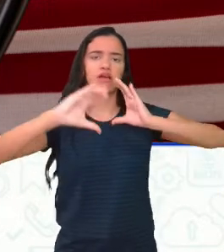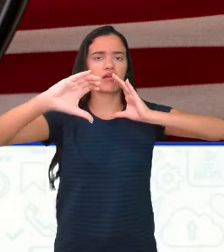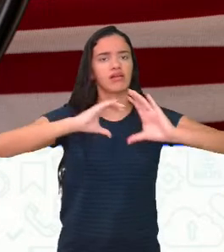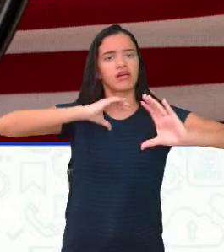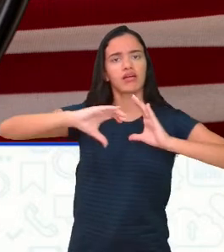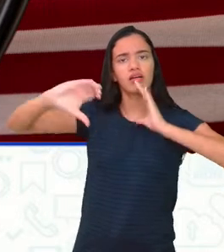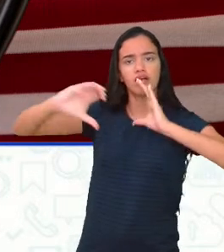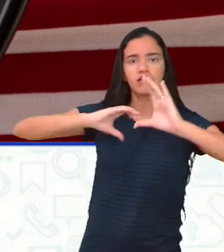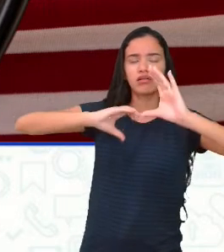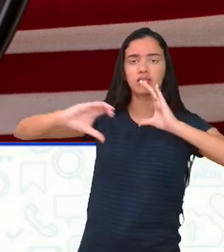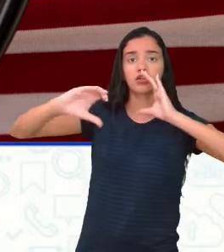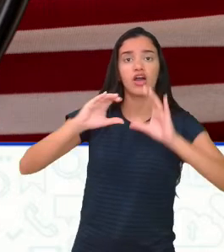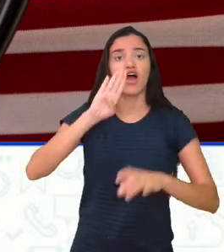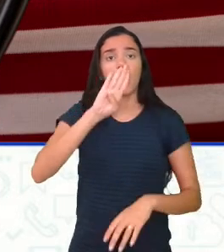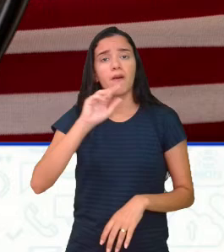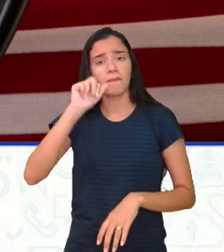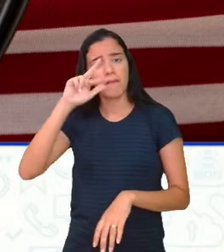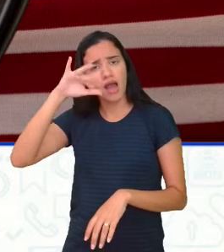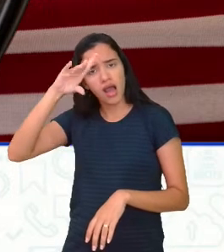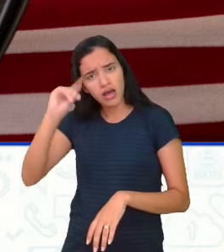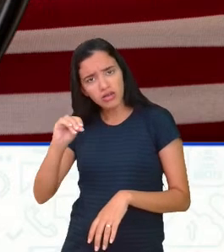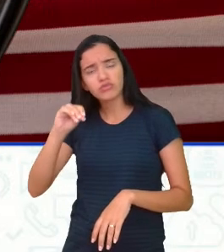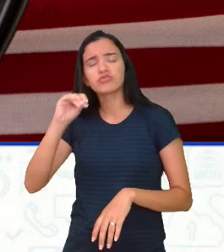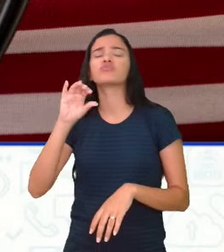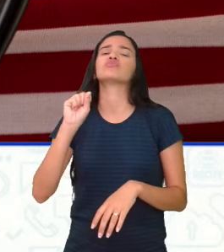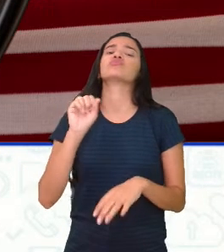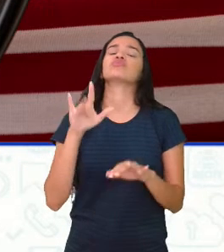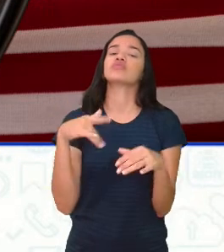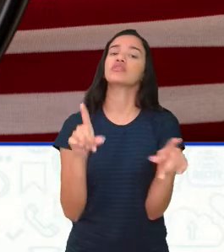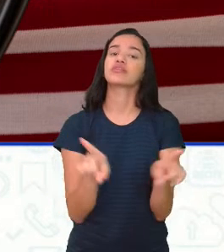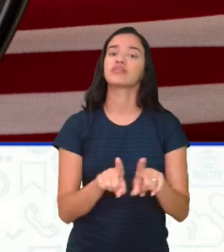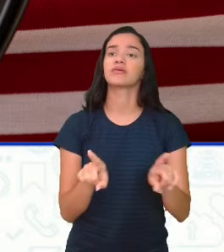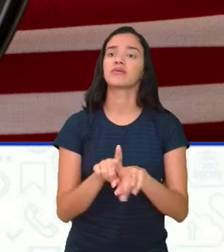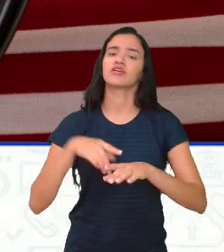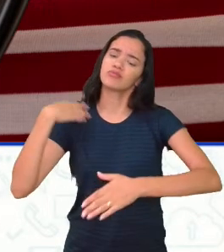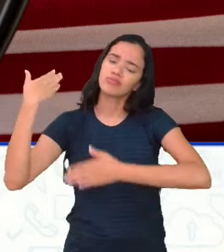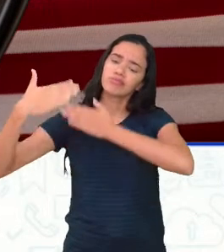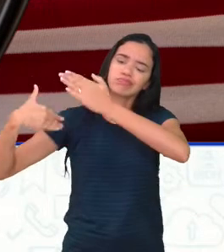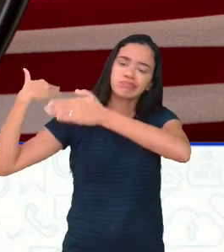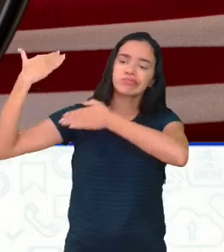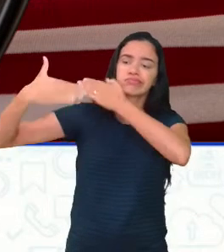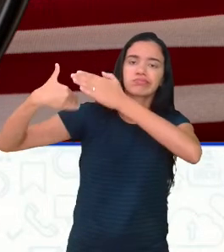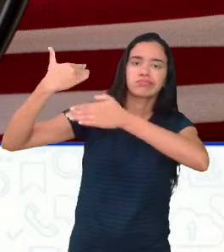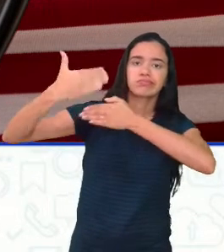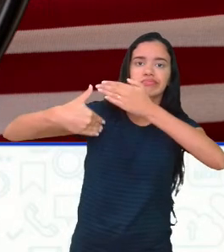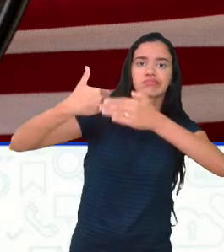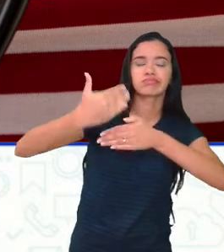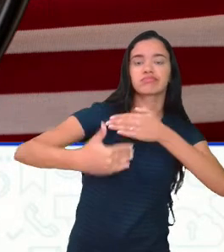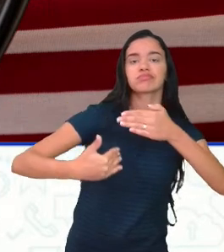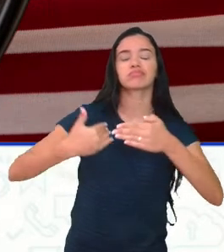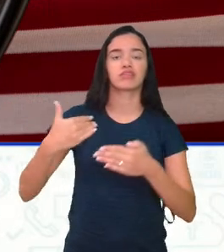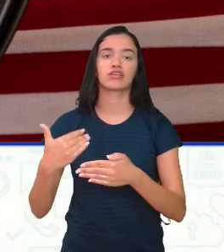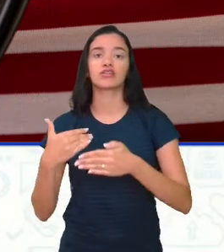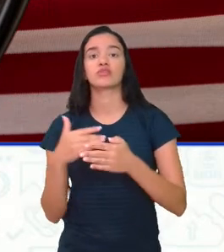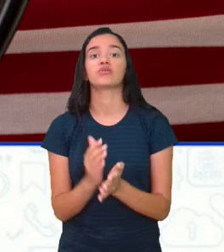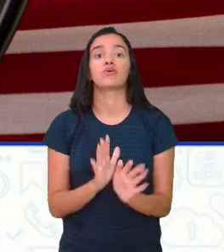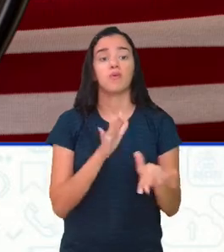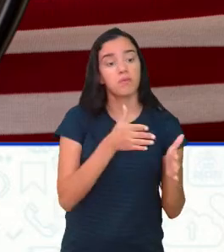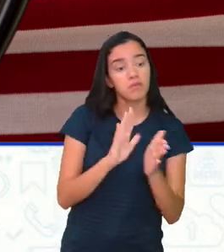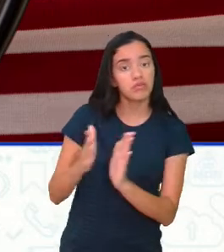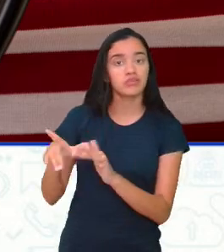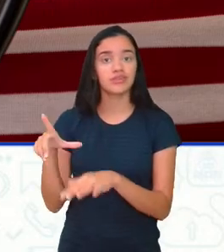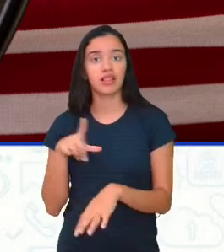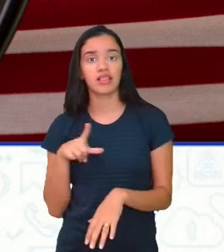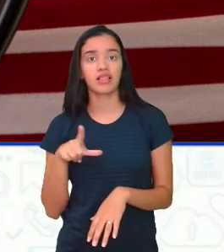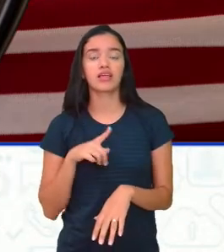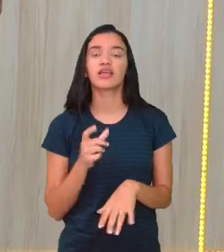os bardos, os menestréis, né, que ao longo do processo civilizatório, né, tem aquelas